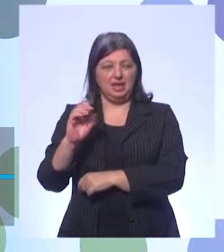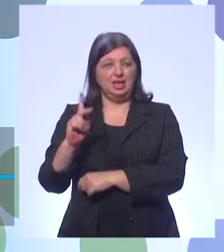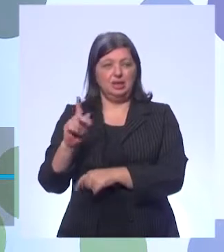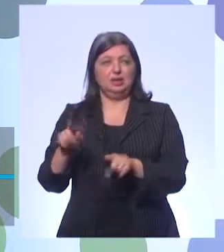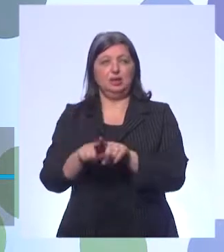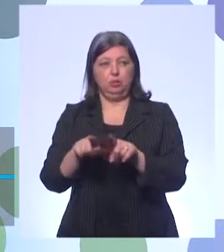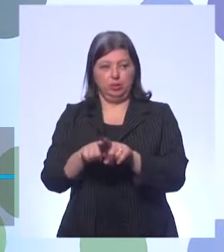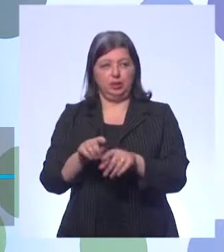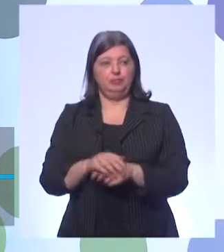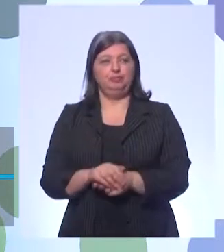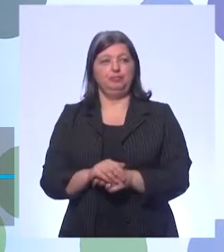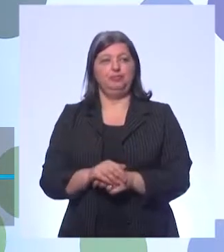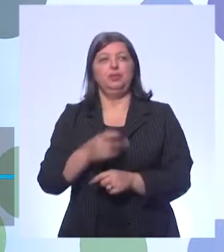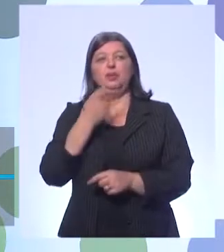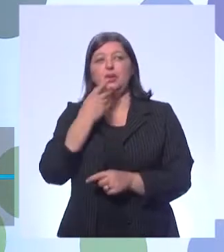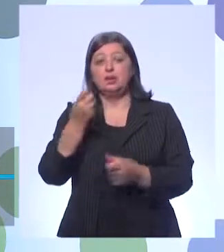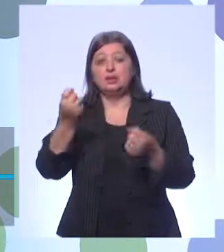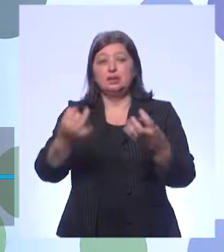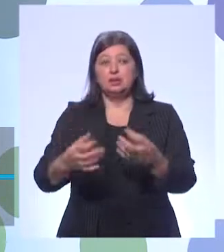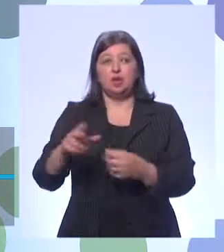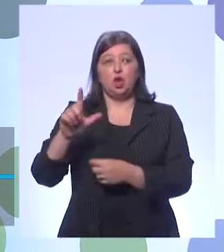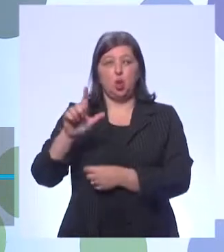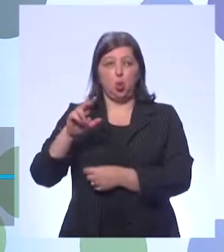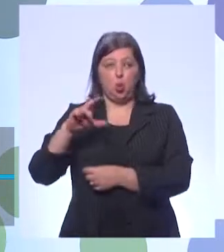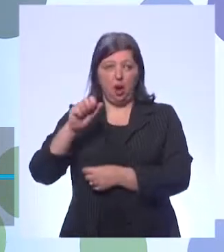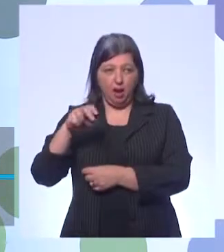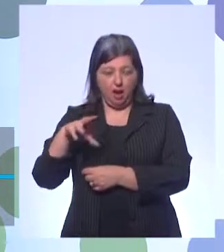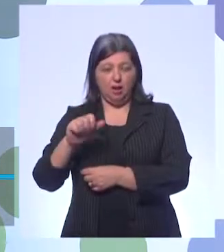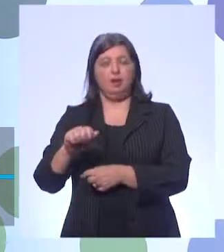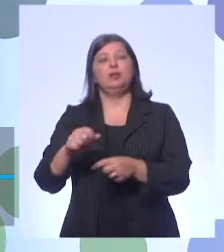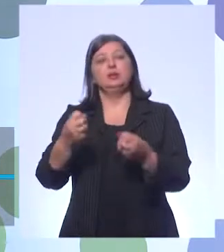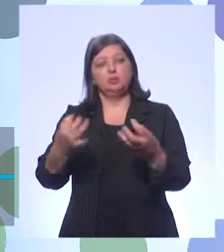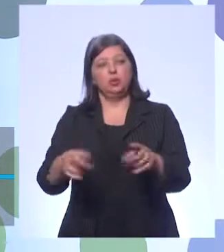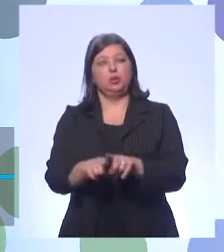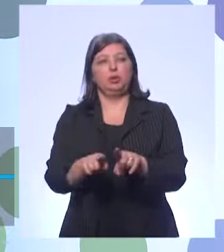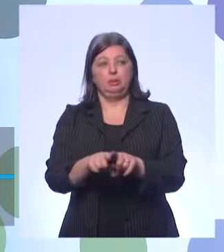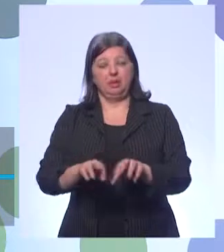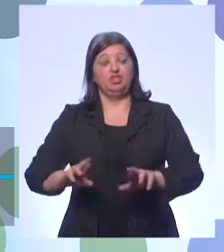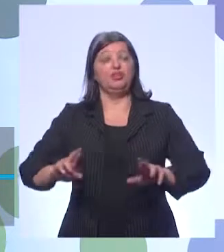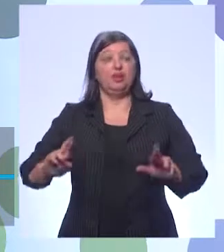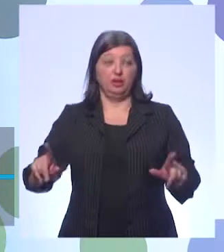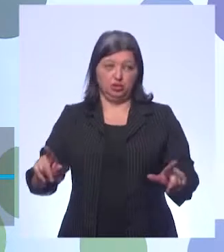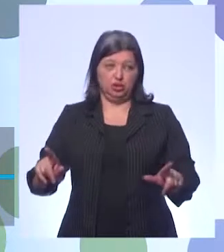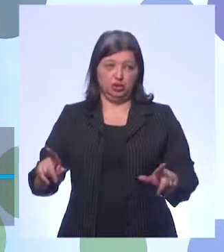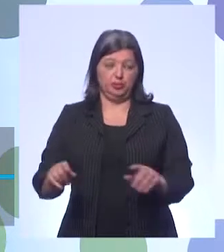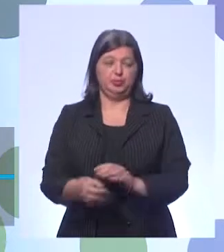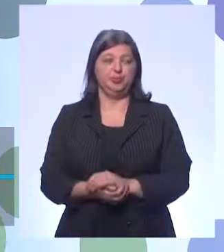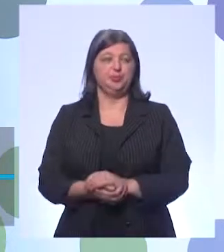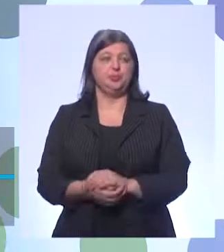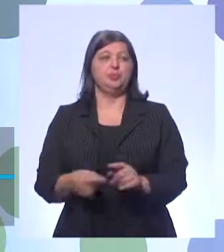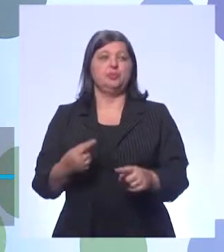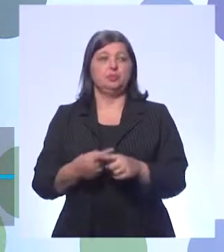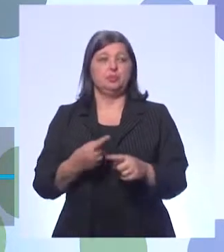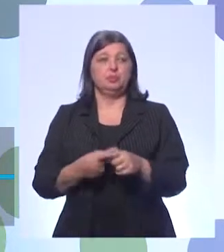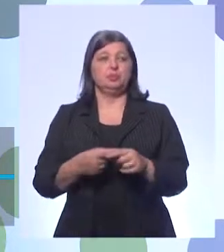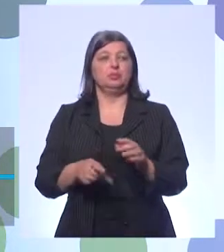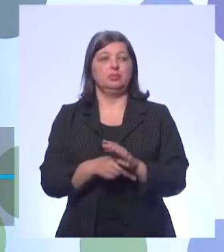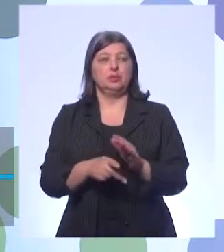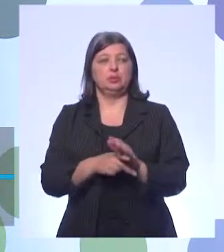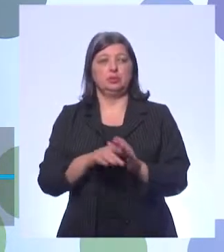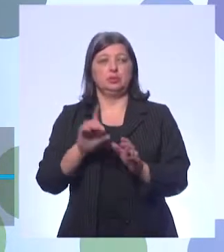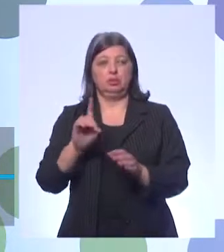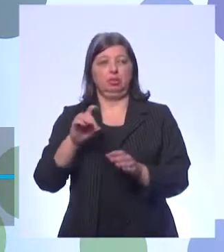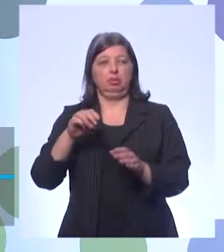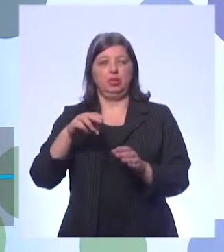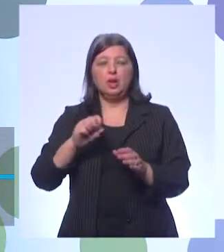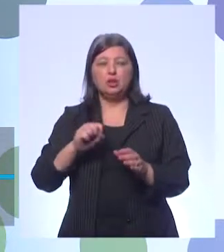foi o que a aluna Luana comentou, junto com a professora Andréia aqui. O gelo é menos denso que a água e o